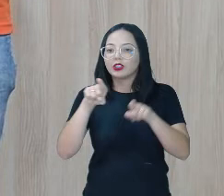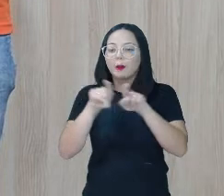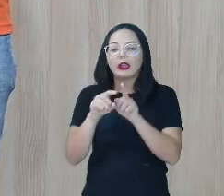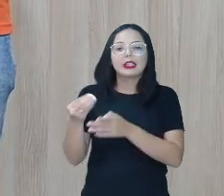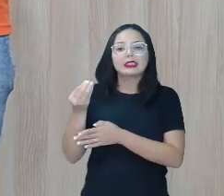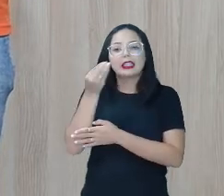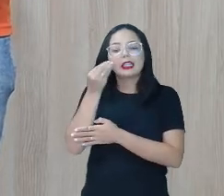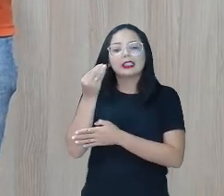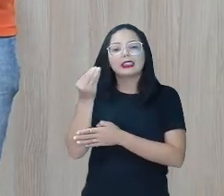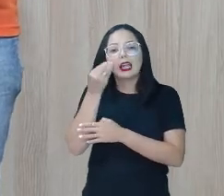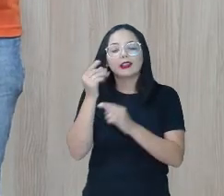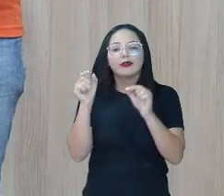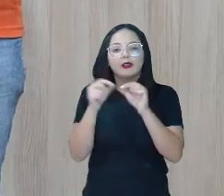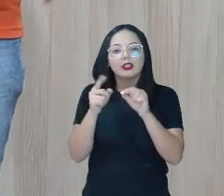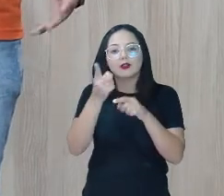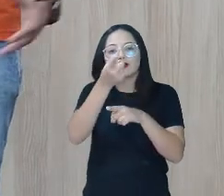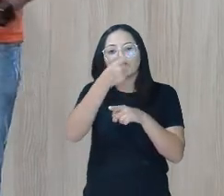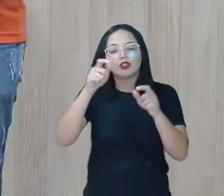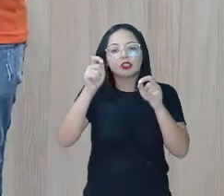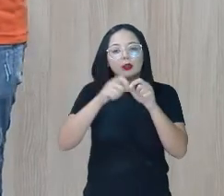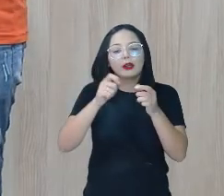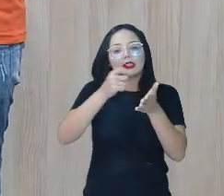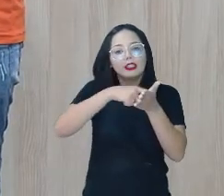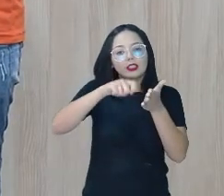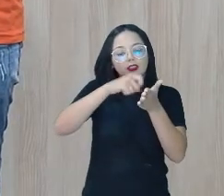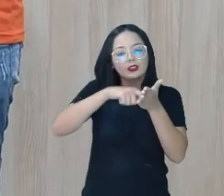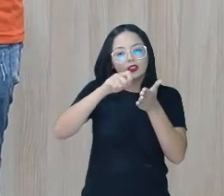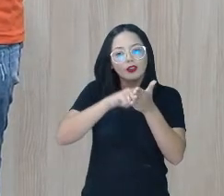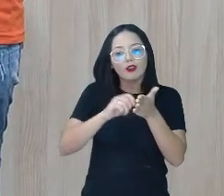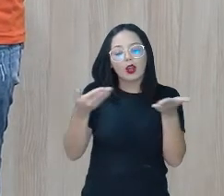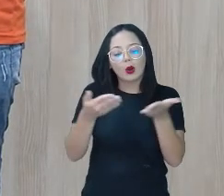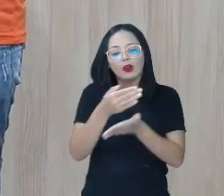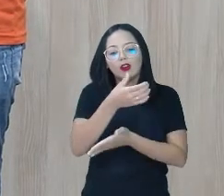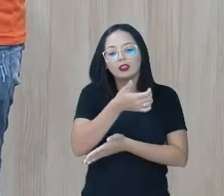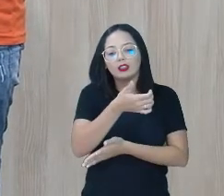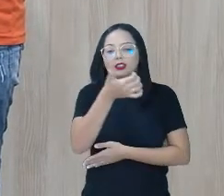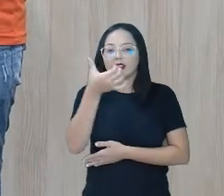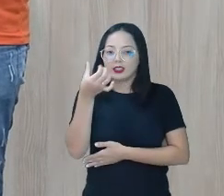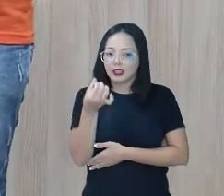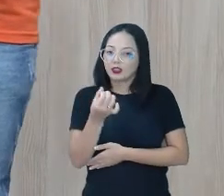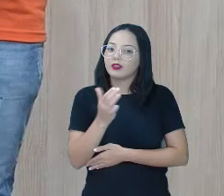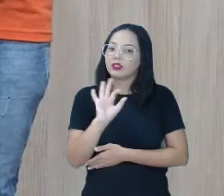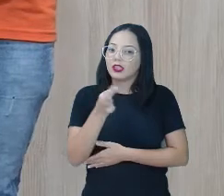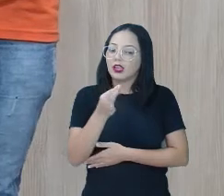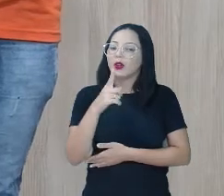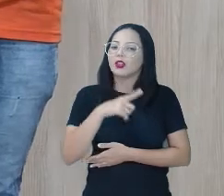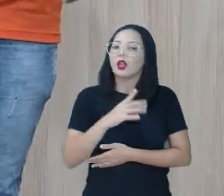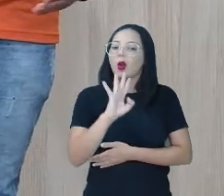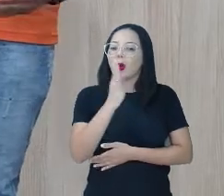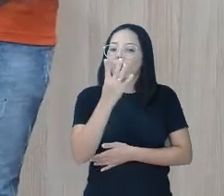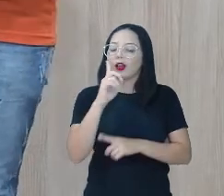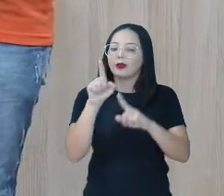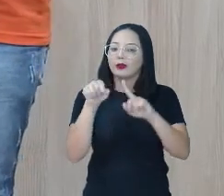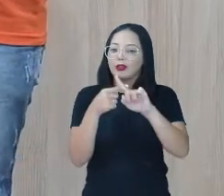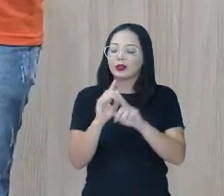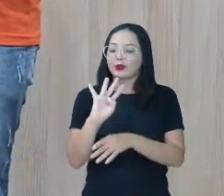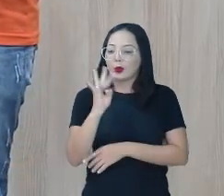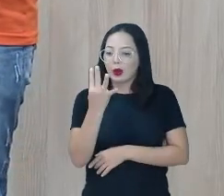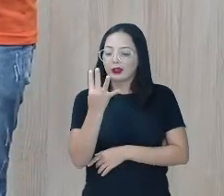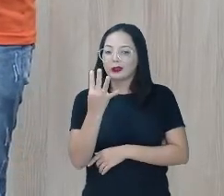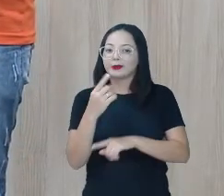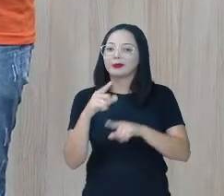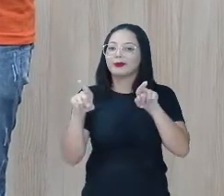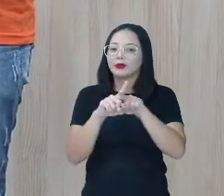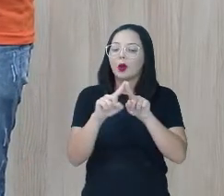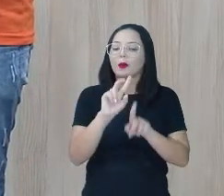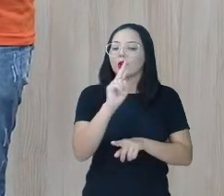fazer aí, tá bom? Então, tente escrever aí o 16, eu escrevi ó, como a fatoração de 4 vezes 4, como a